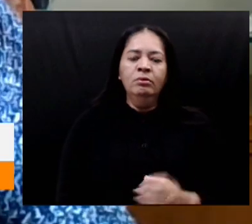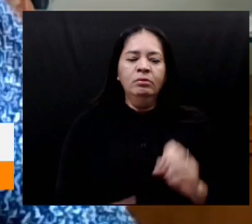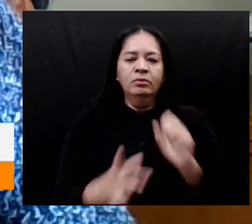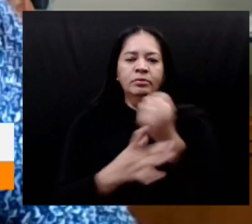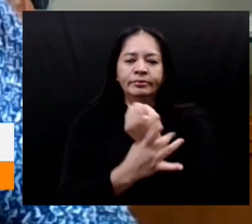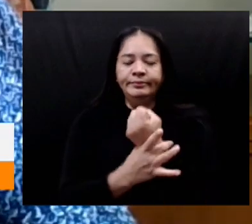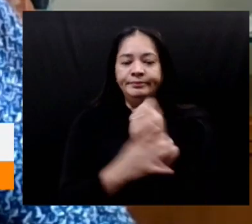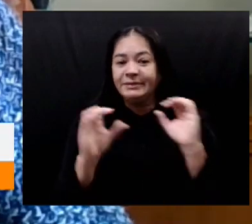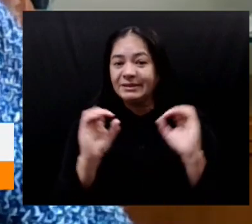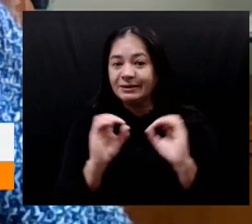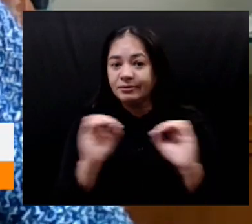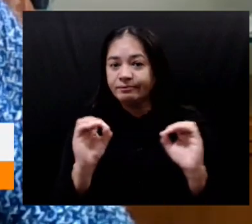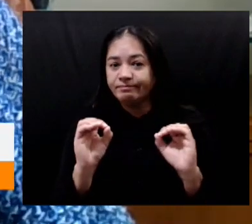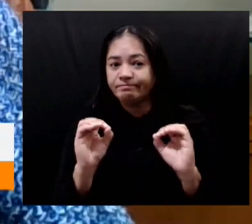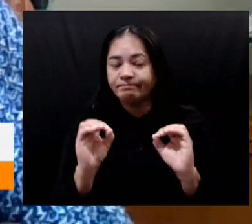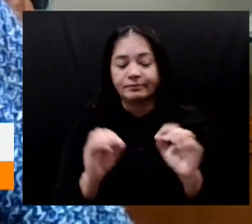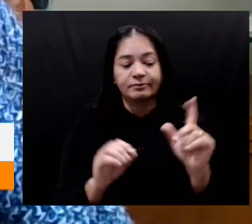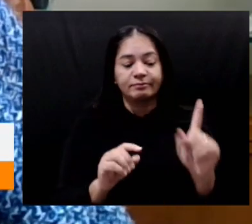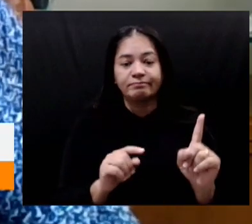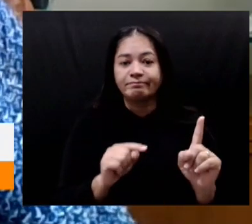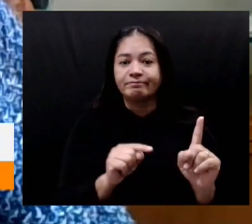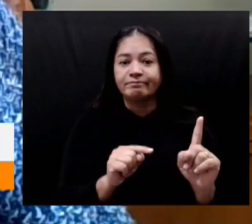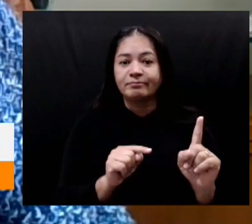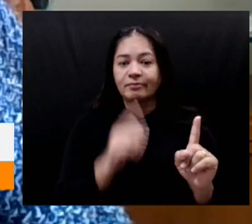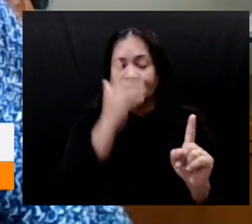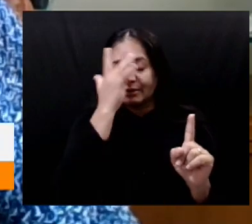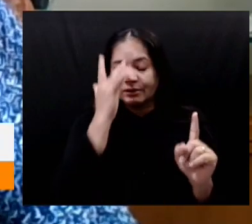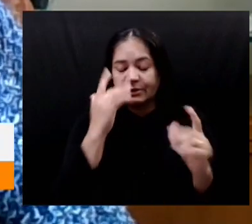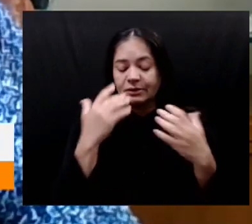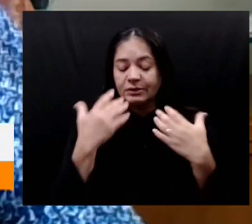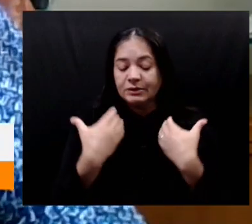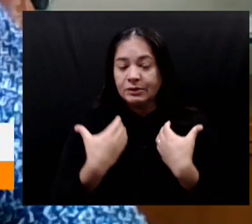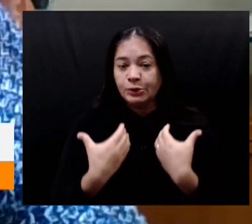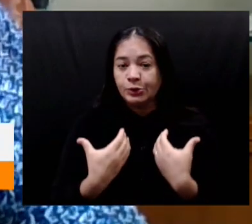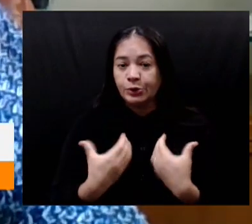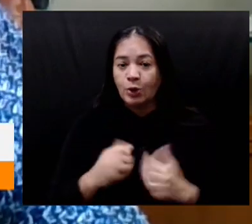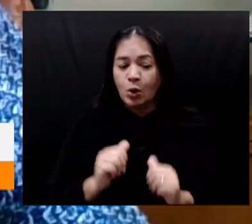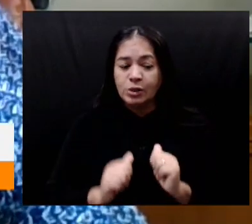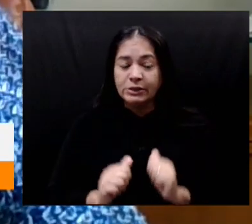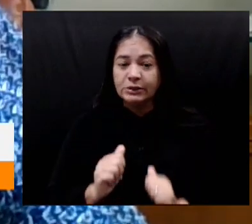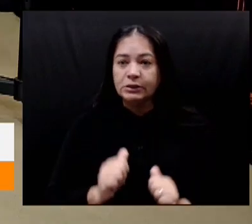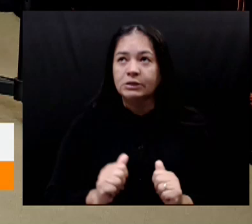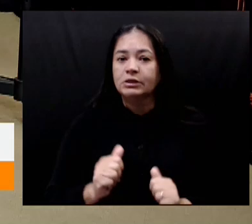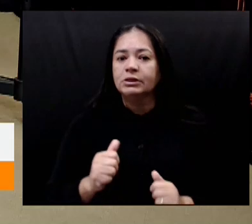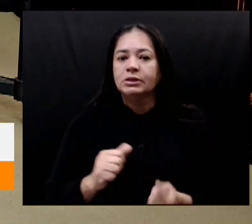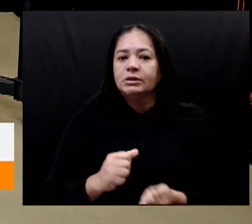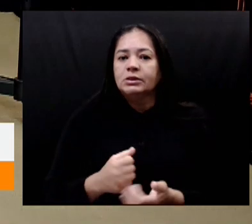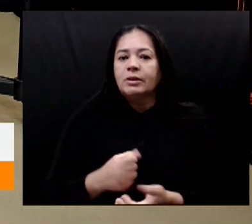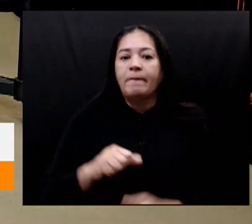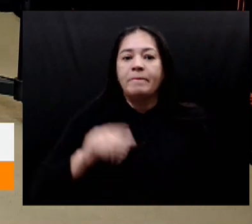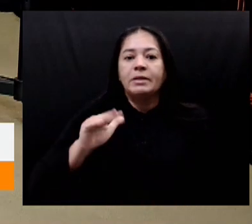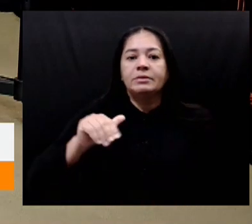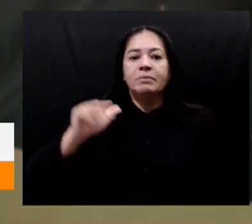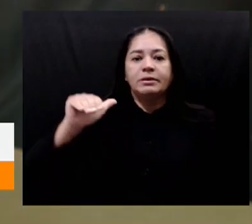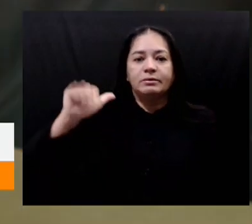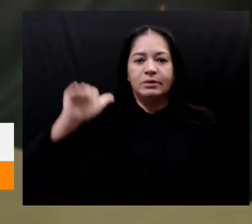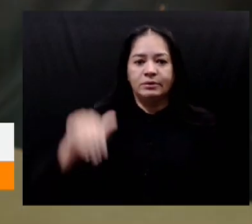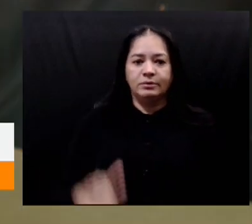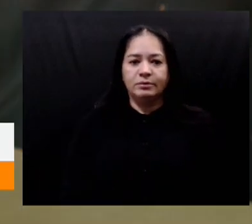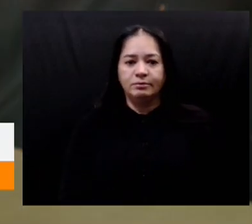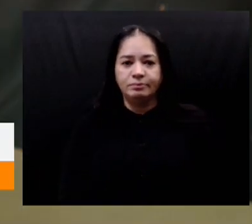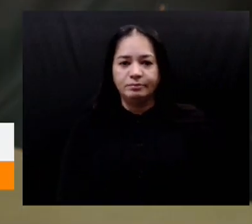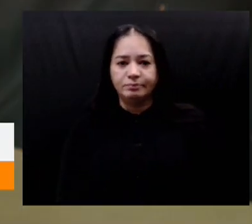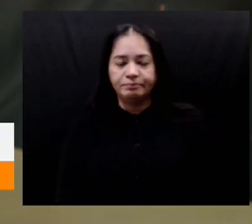a pessoa vai ficando tensa, ansiosa cada vez mais. É verdade, né, o impacto